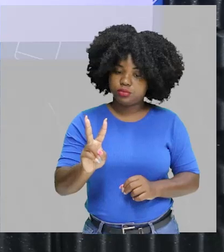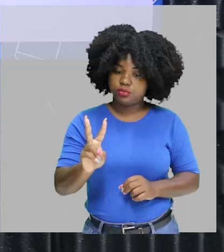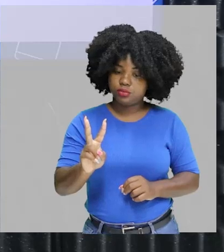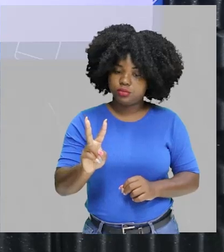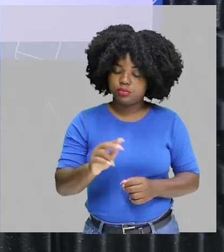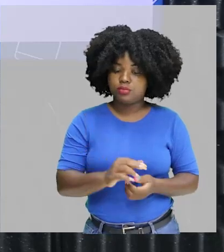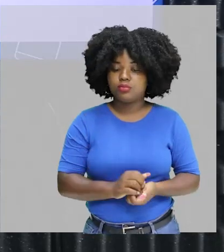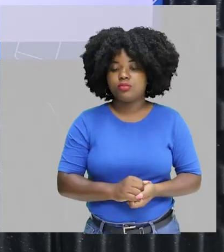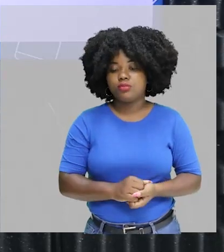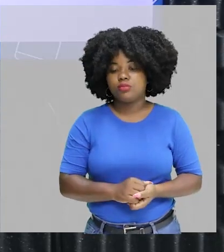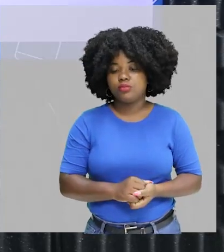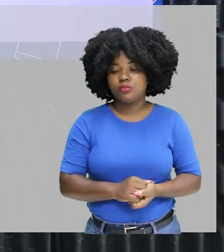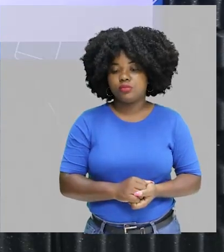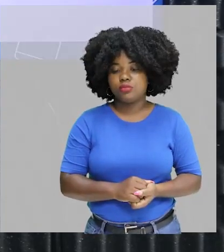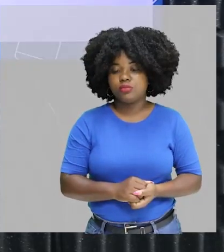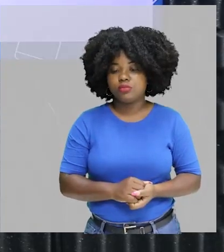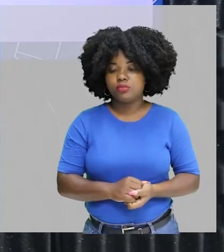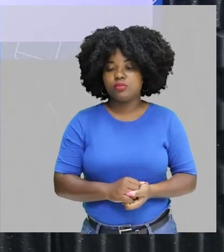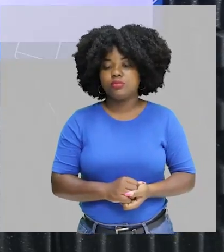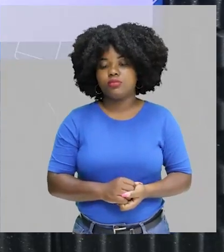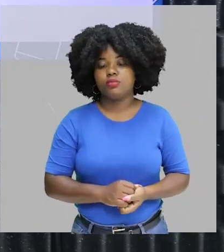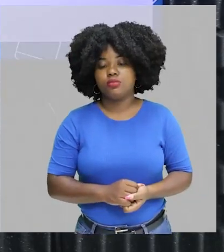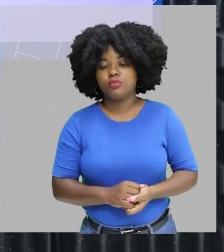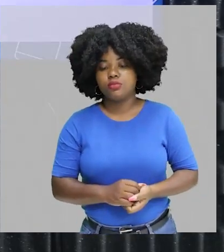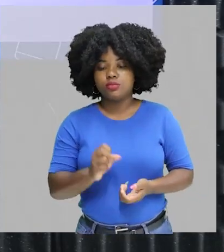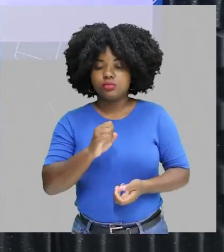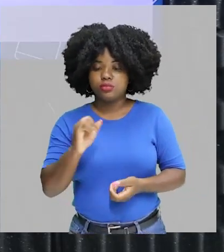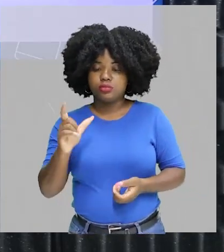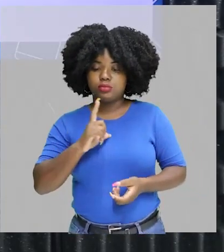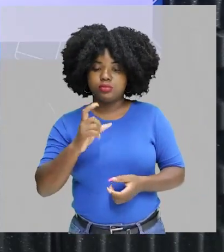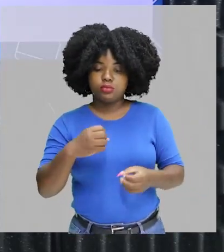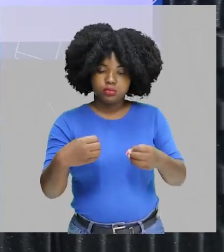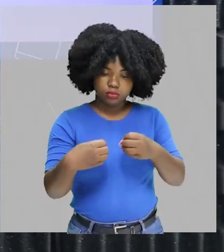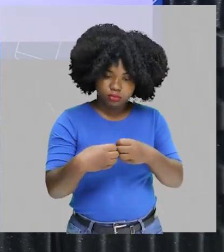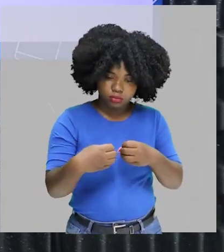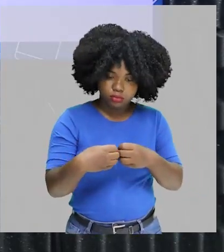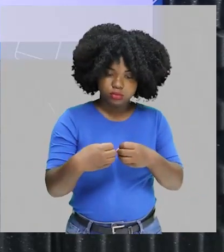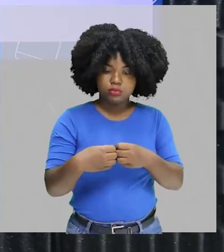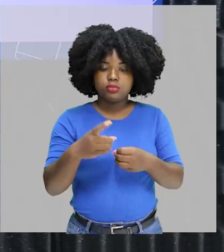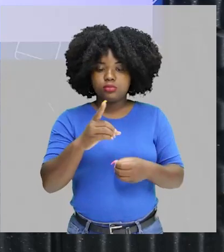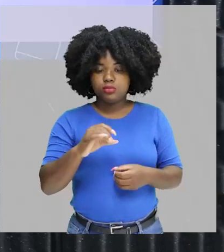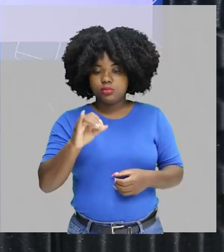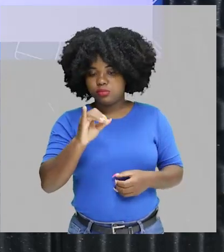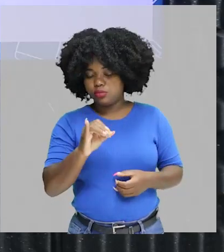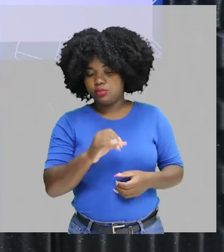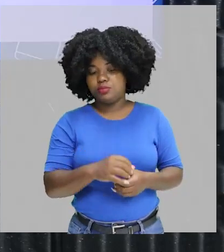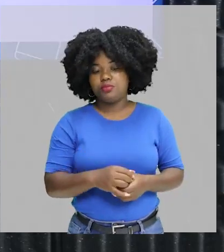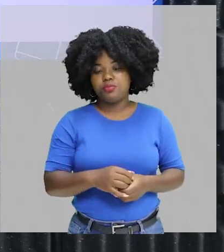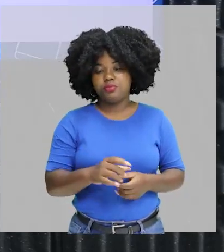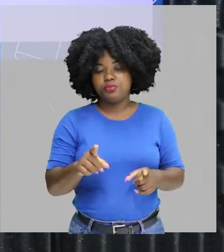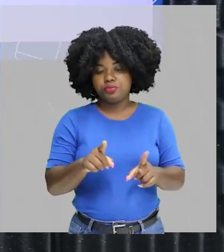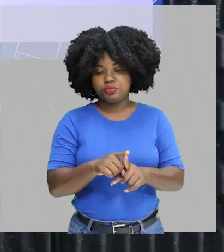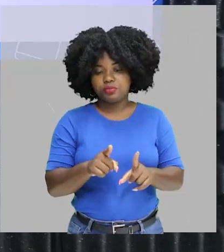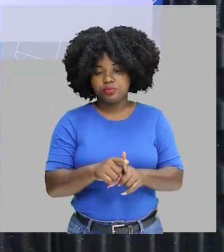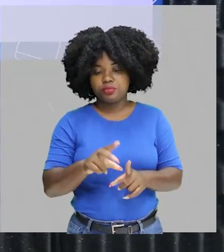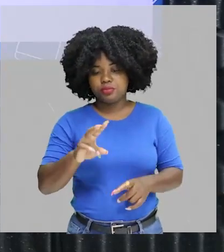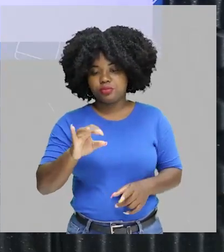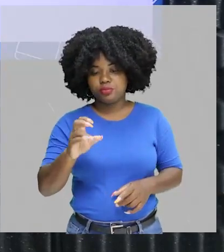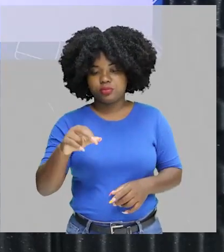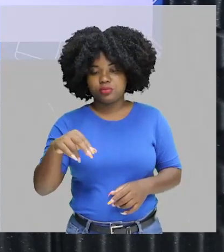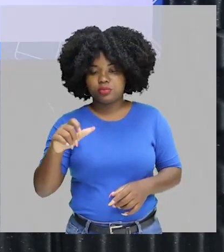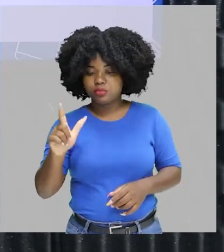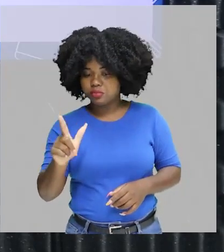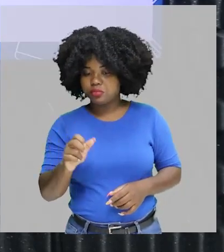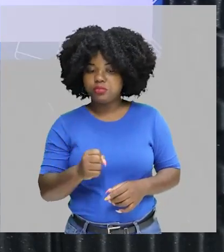dois halogênios. Aí eles podem, se estiverem próximos, dialeto vicinal.